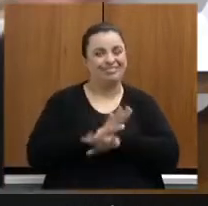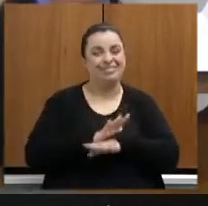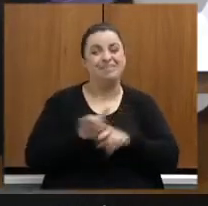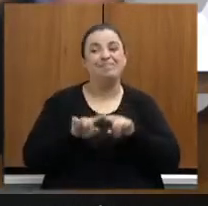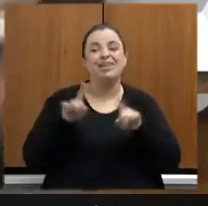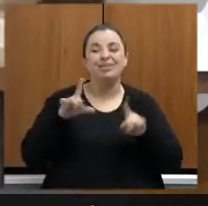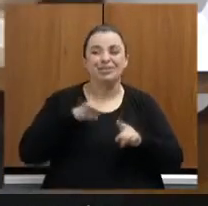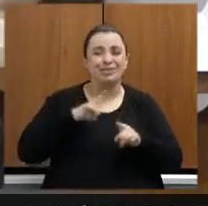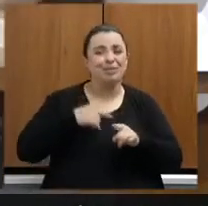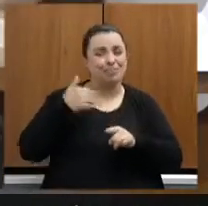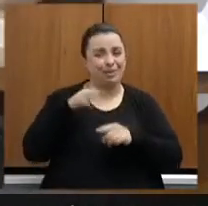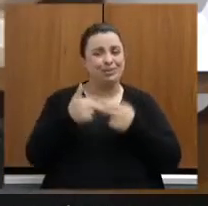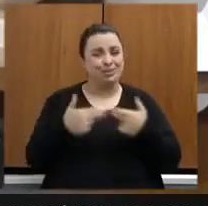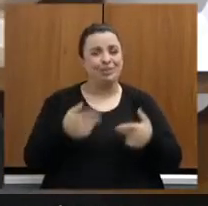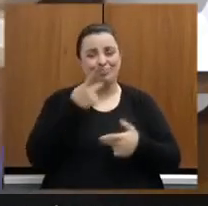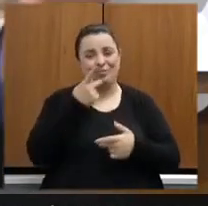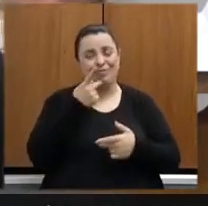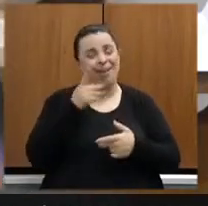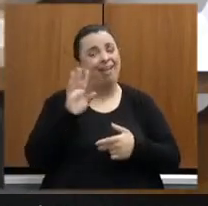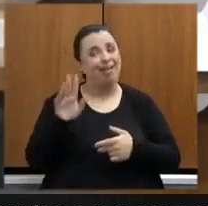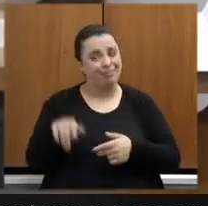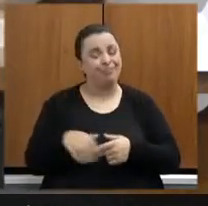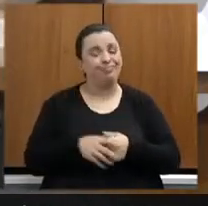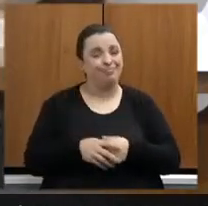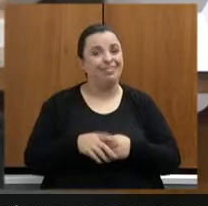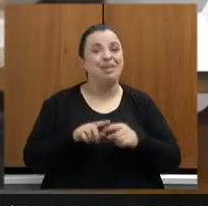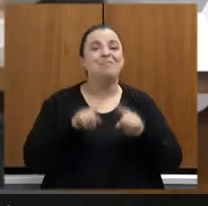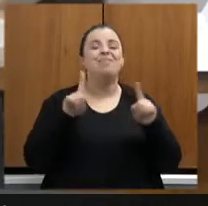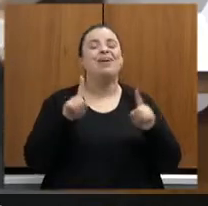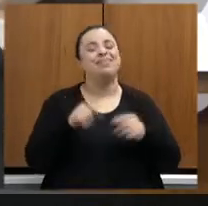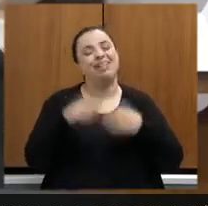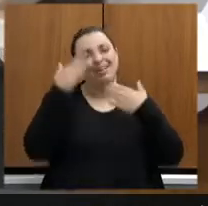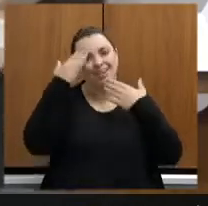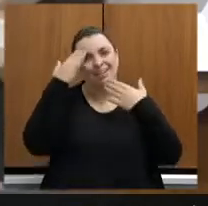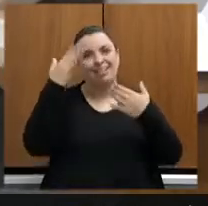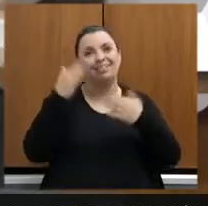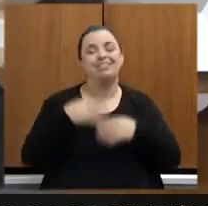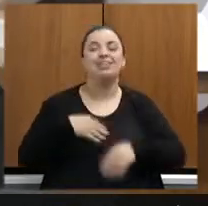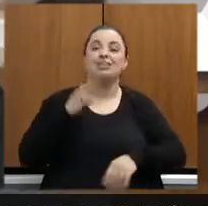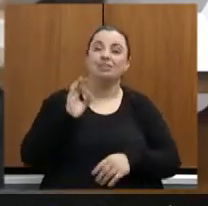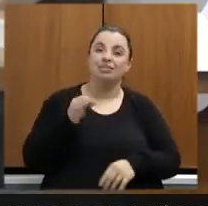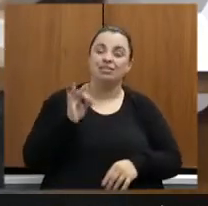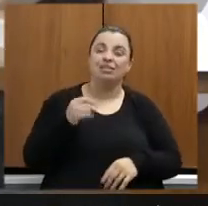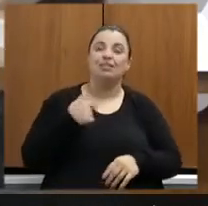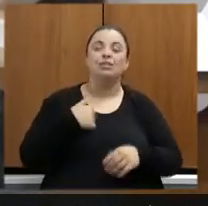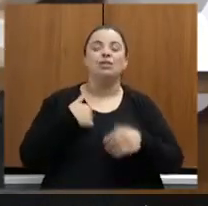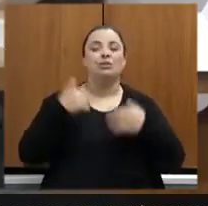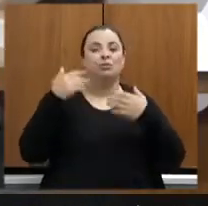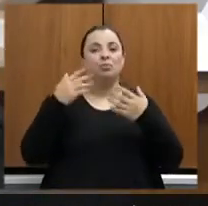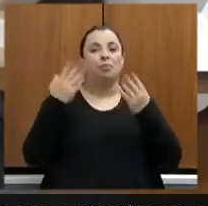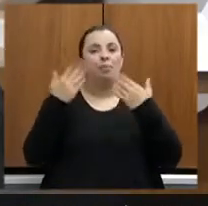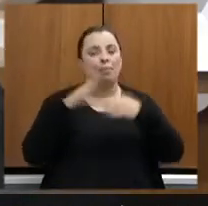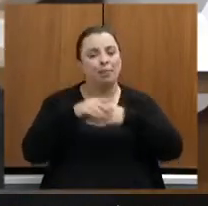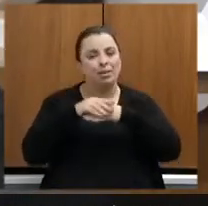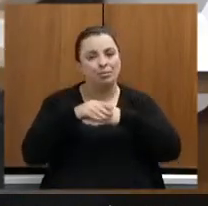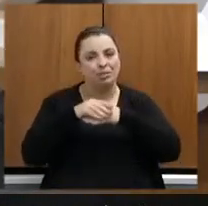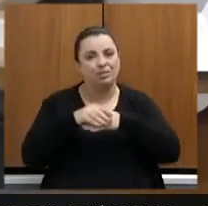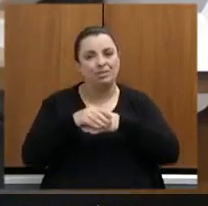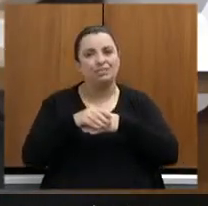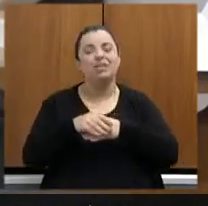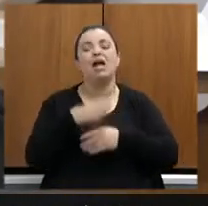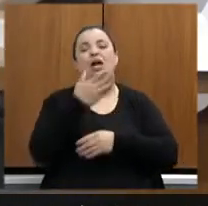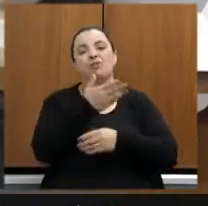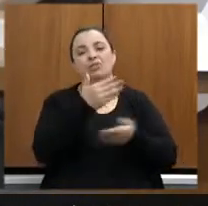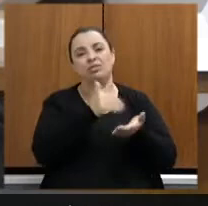mas é agradecer né com certeza de quero parabenizá-lo viu o secretário